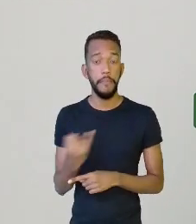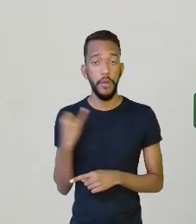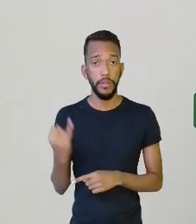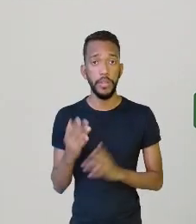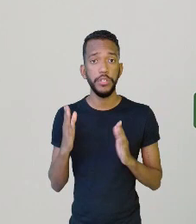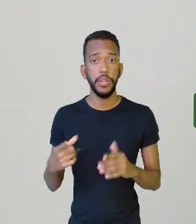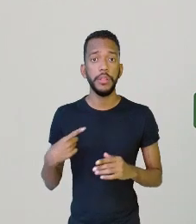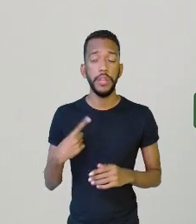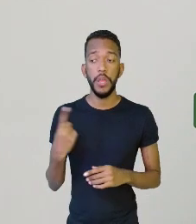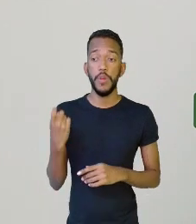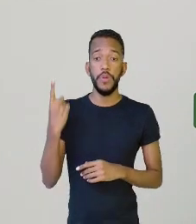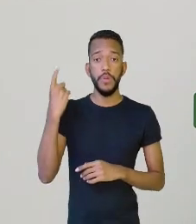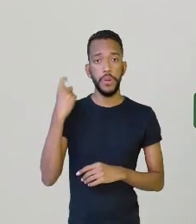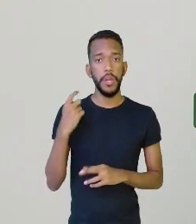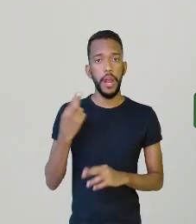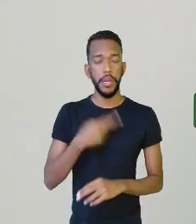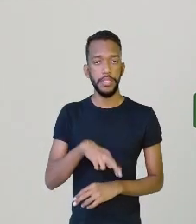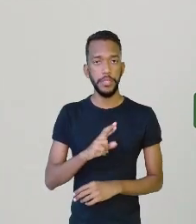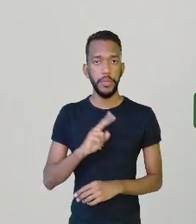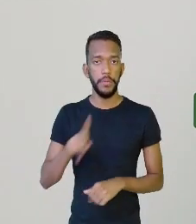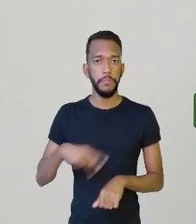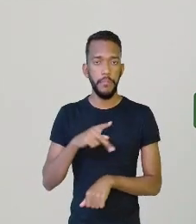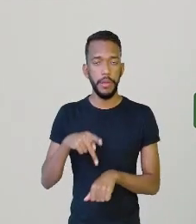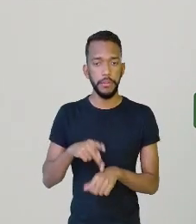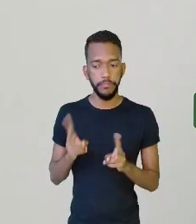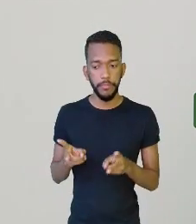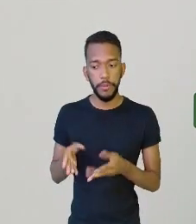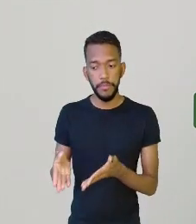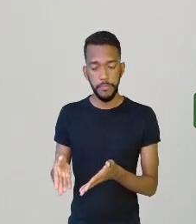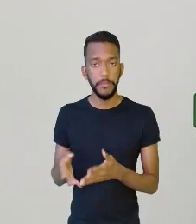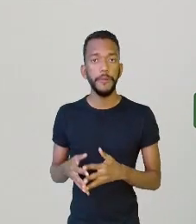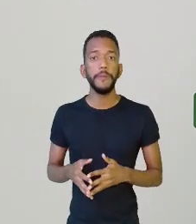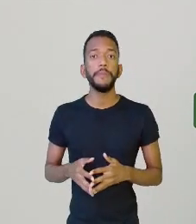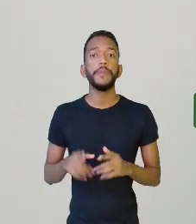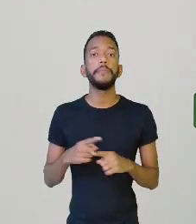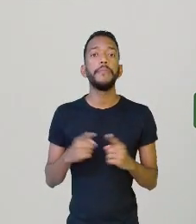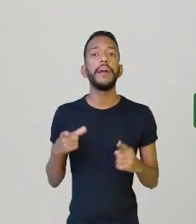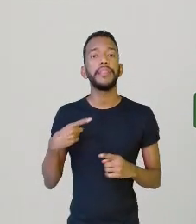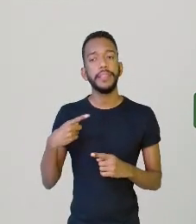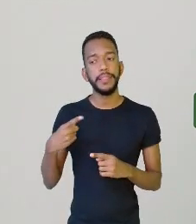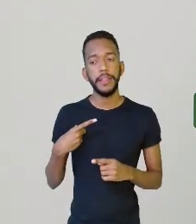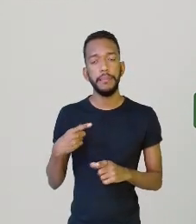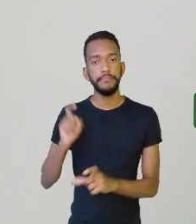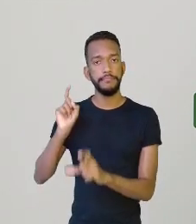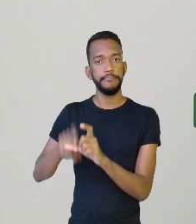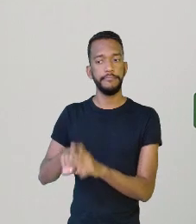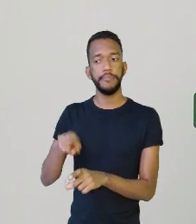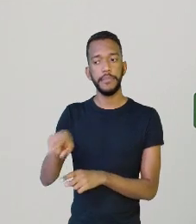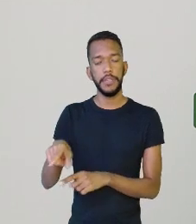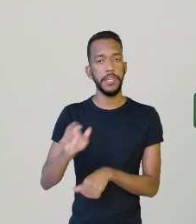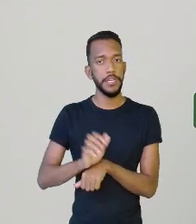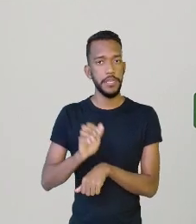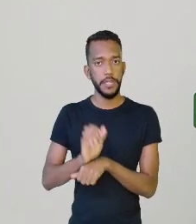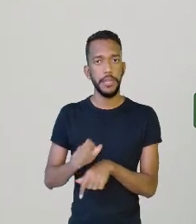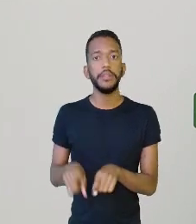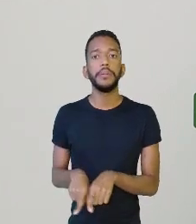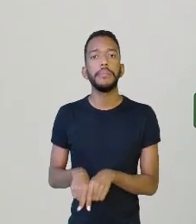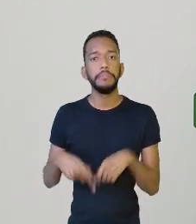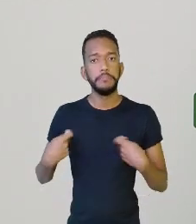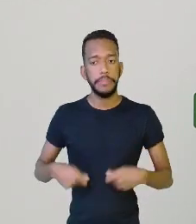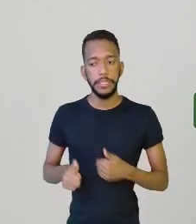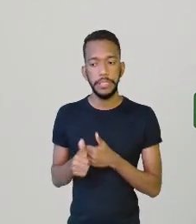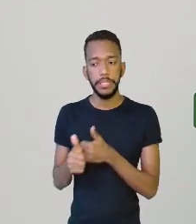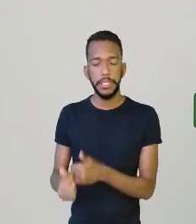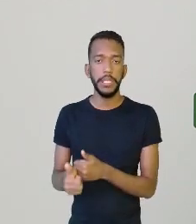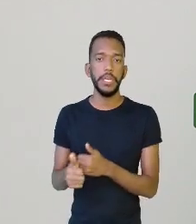a única religião do nosso país nesse momento, mas ela devia ao Estado, ela tinha que seguir as